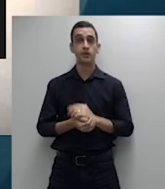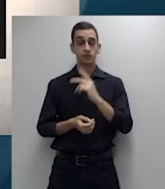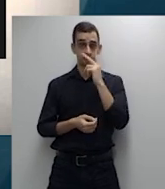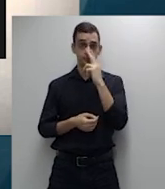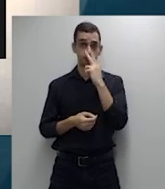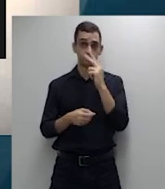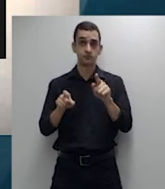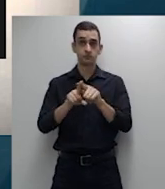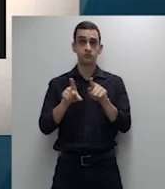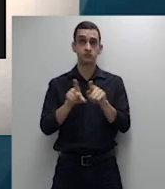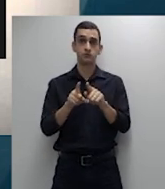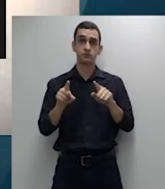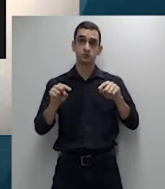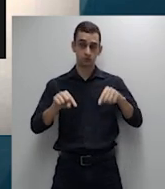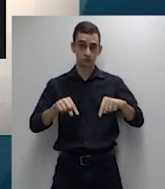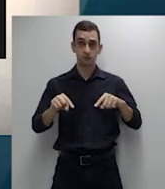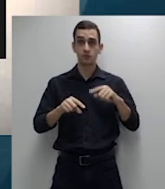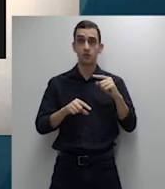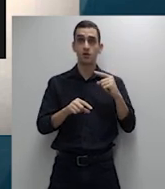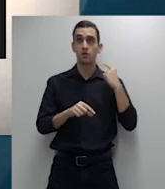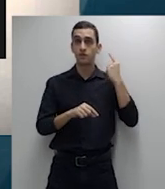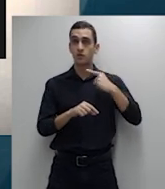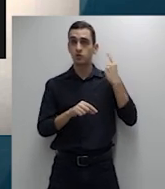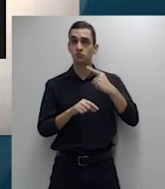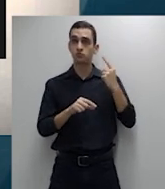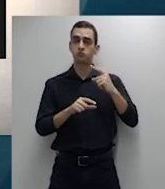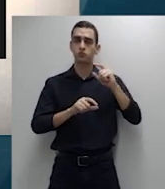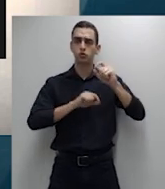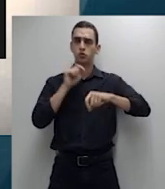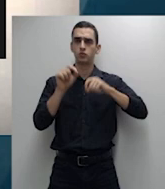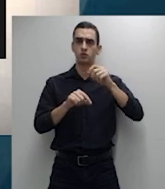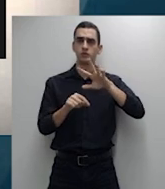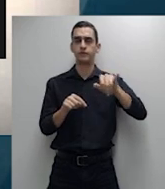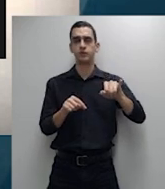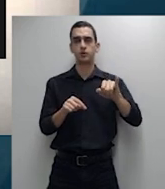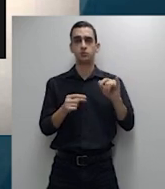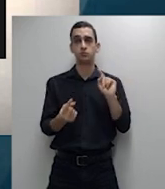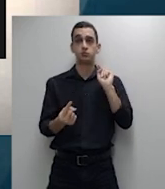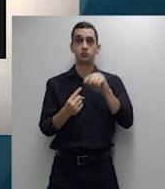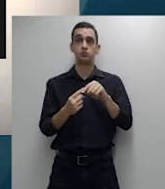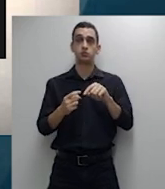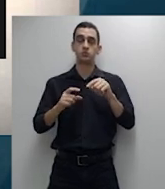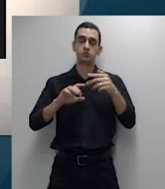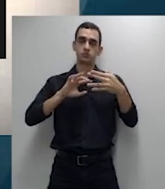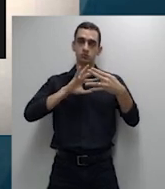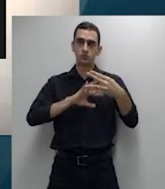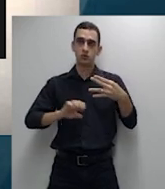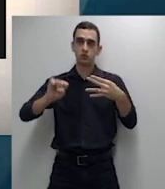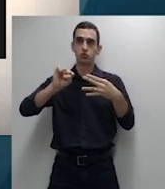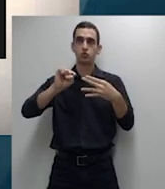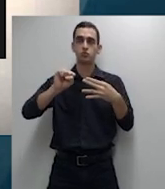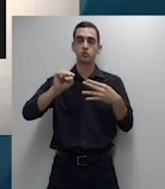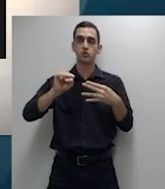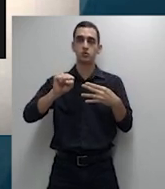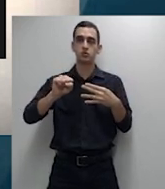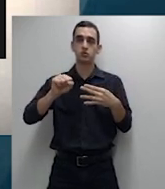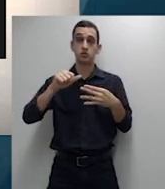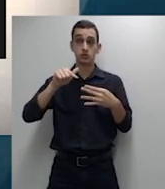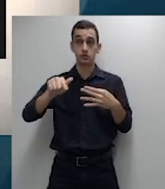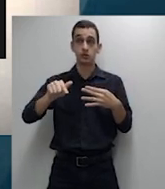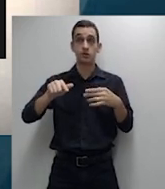momento em que as of some aí pede para se afastar a aplicação da súmula nº 7 do STJ o a